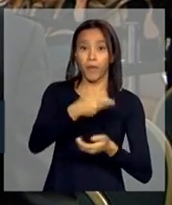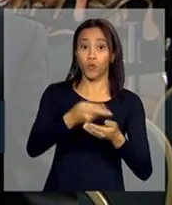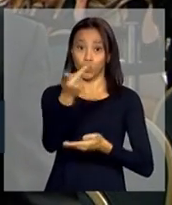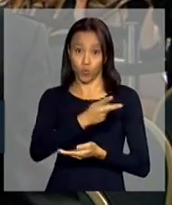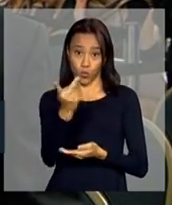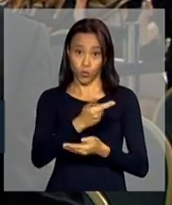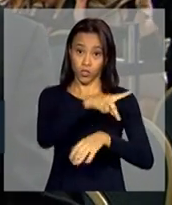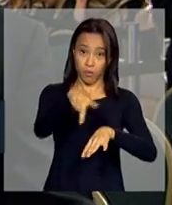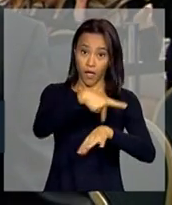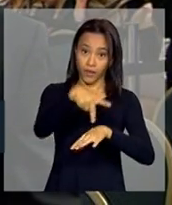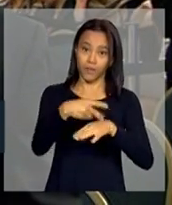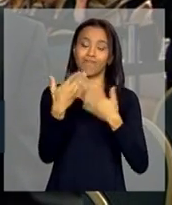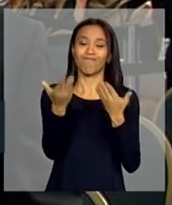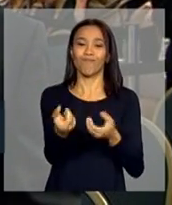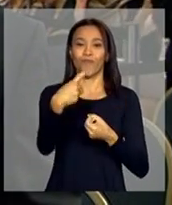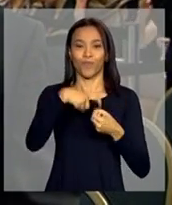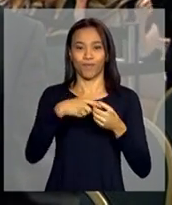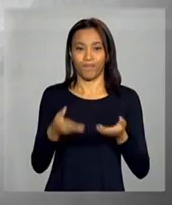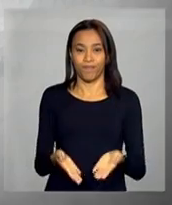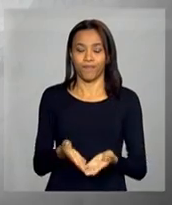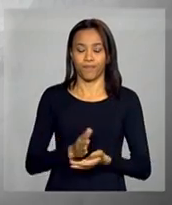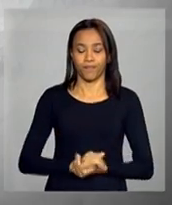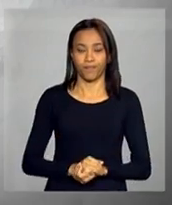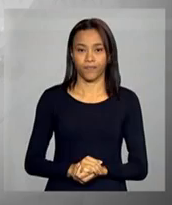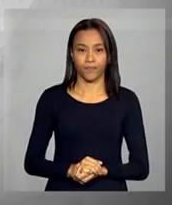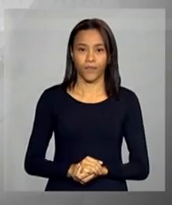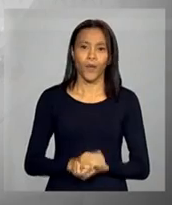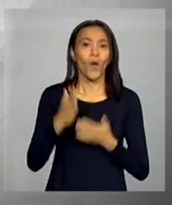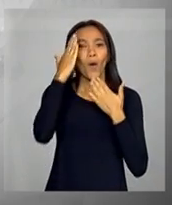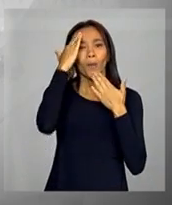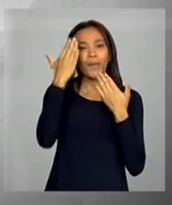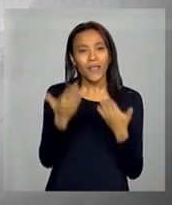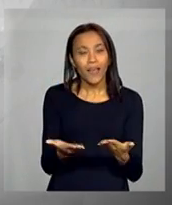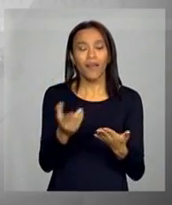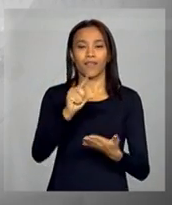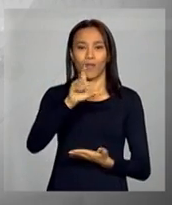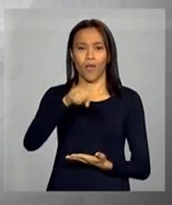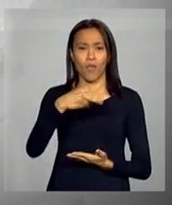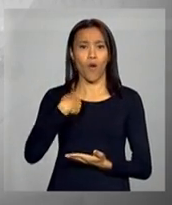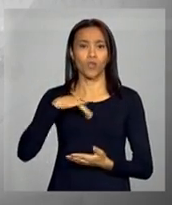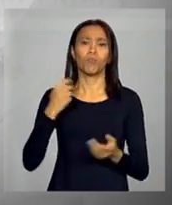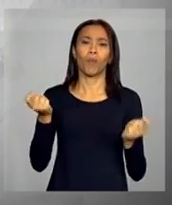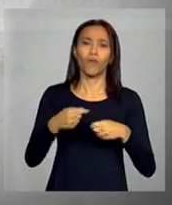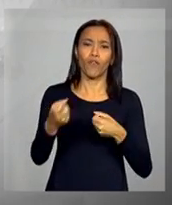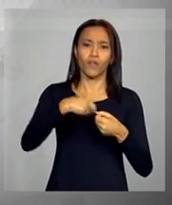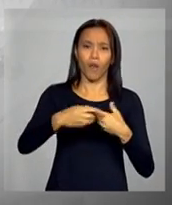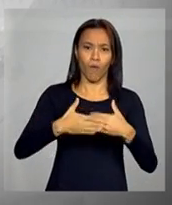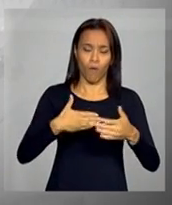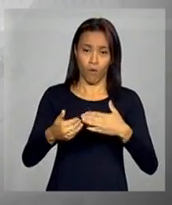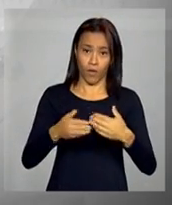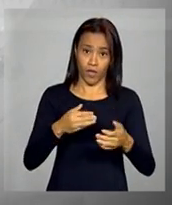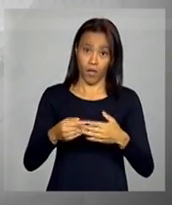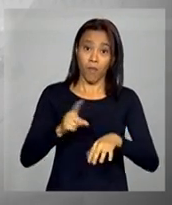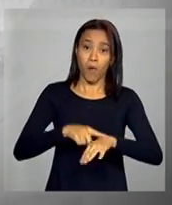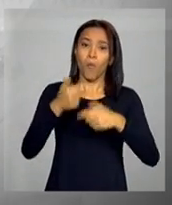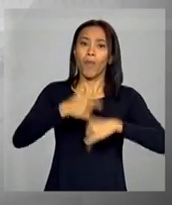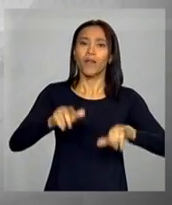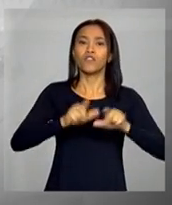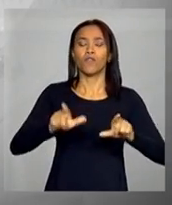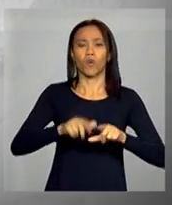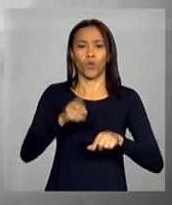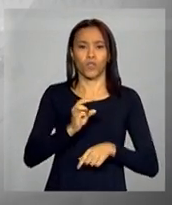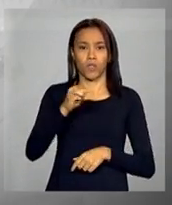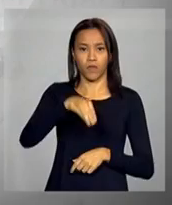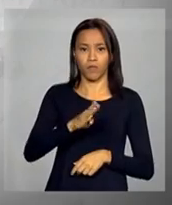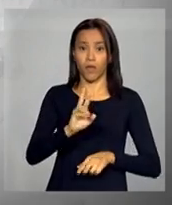dois países é com você obrigada Leonardo e nós podemos voltar a qualquer momento com outras informações